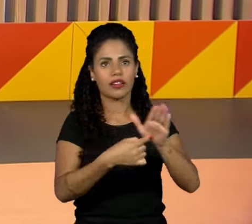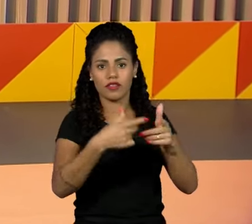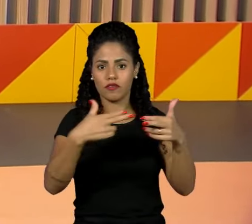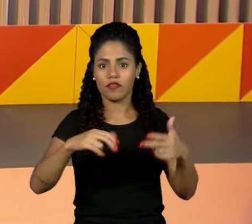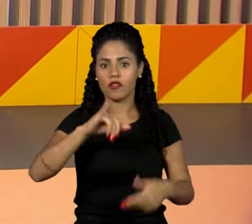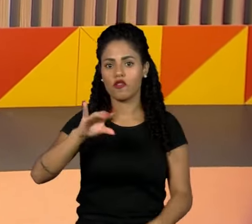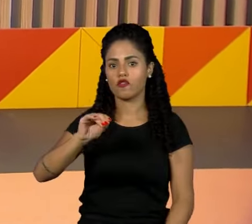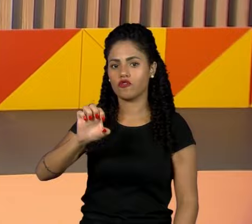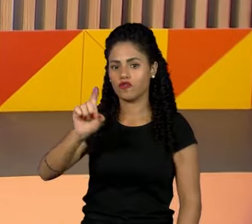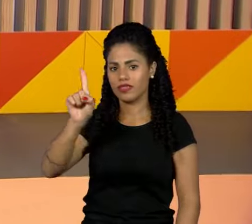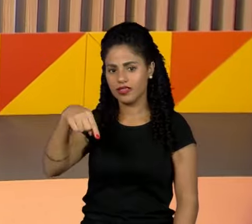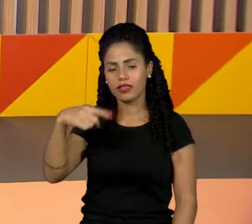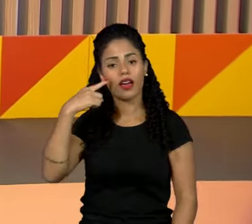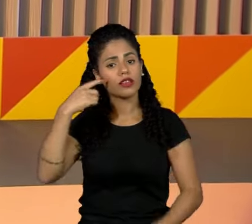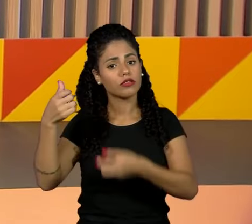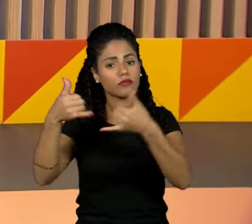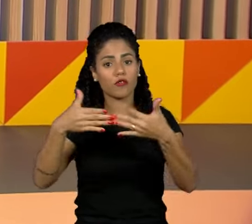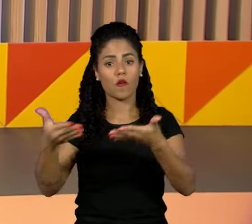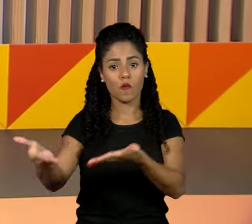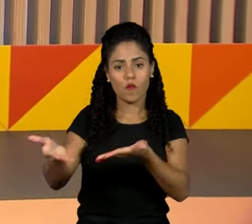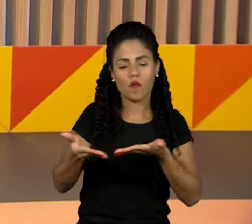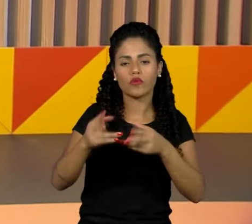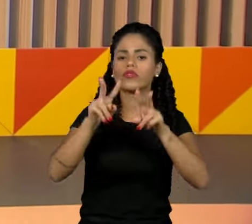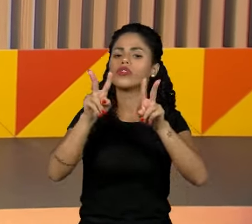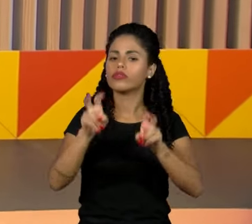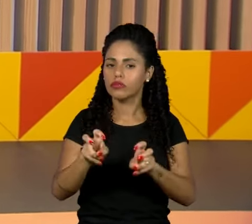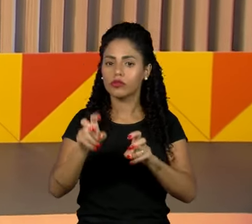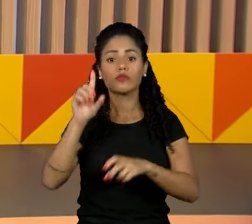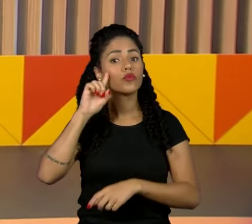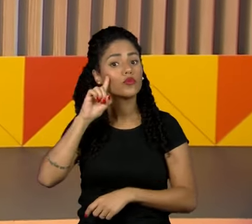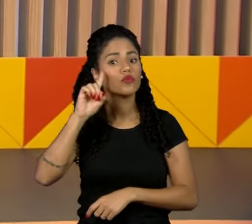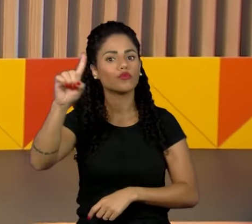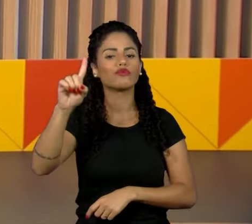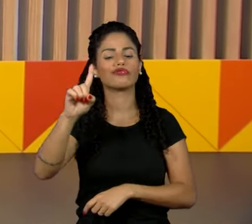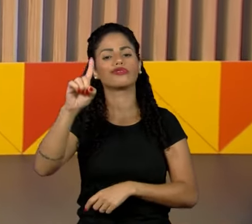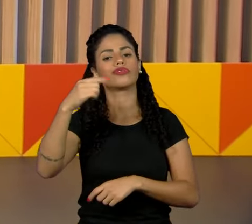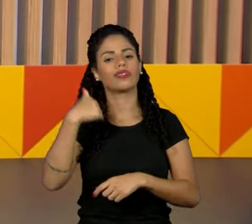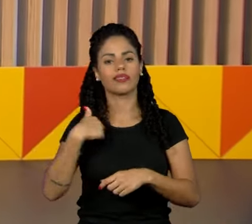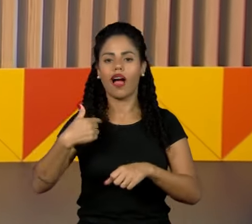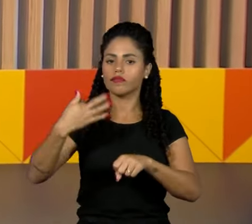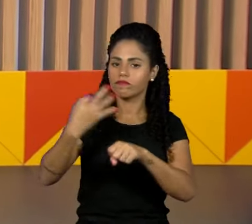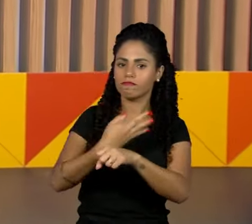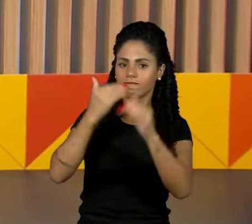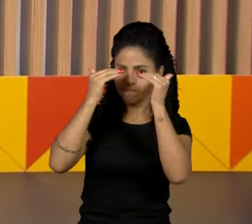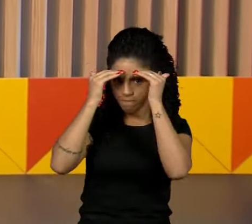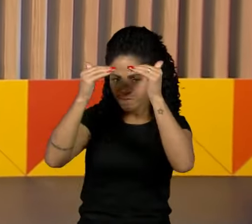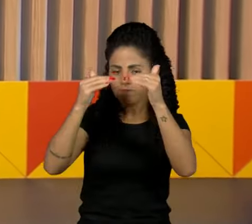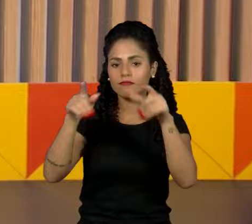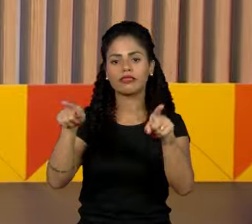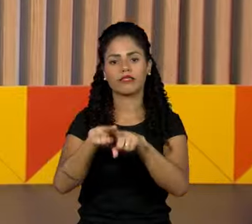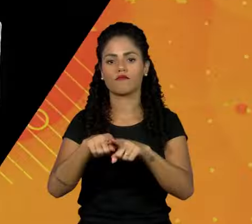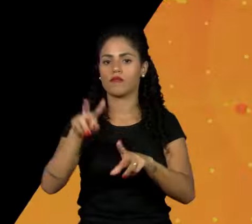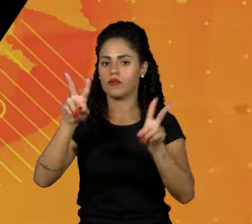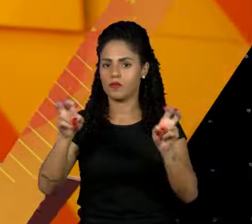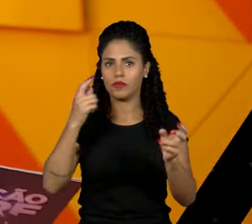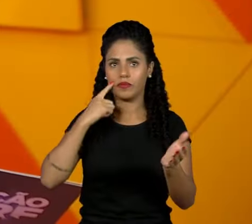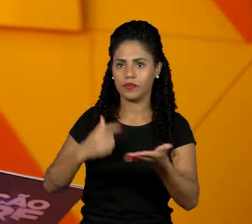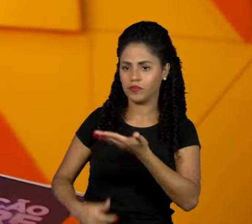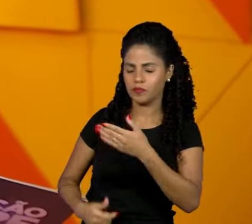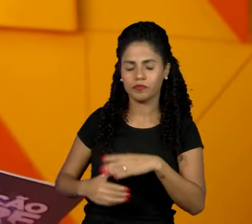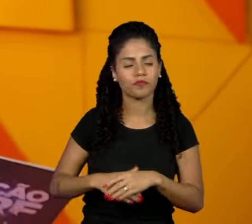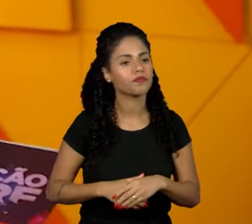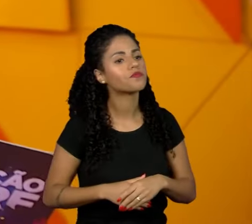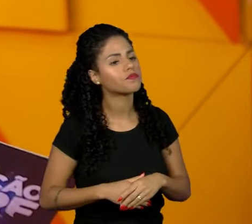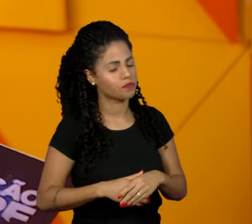José Fernando Peixoto Azevedo vieram aqui para falar sobre o Dia Internacional da Tolerância, eles também abordaram o assunto. Larissa,